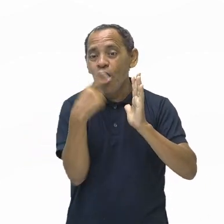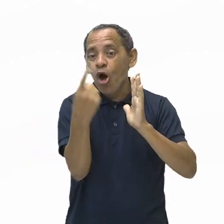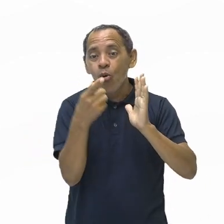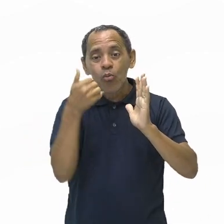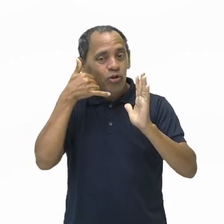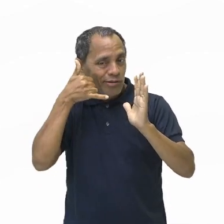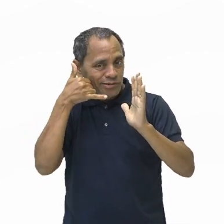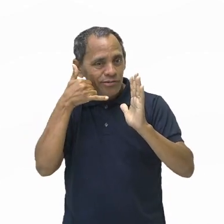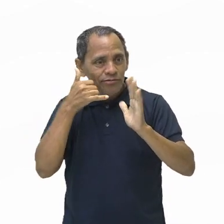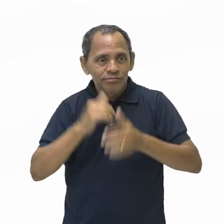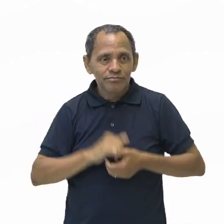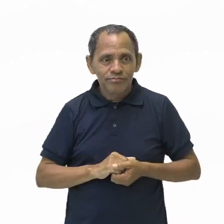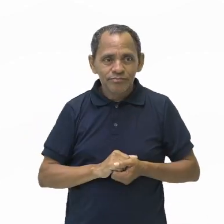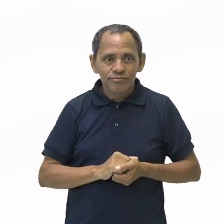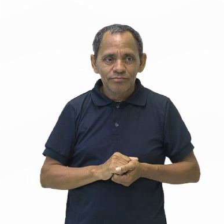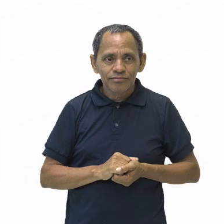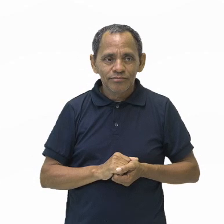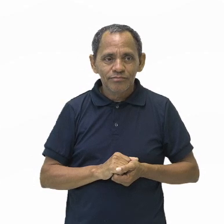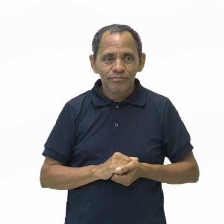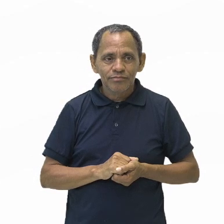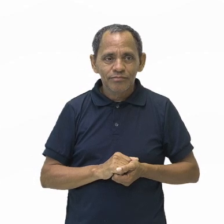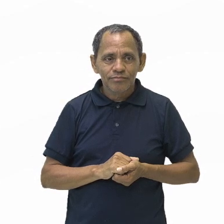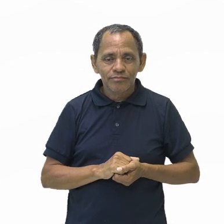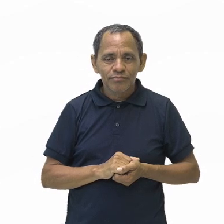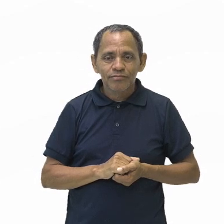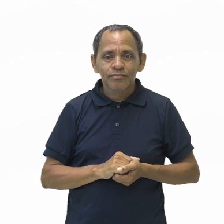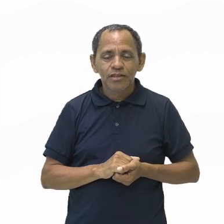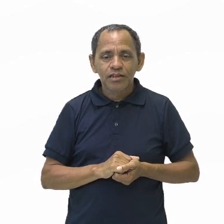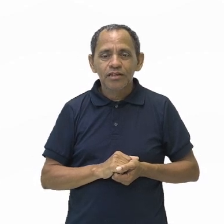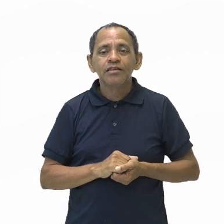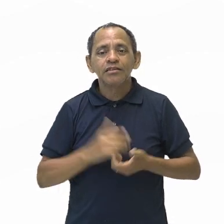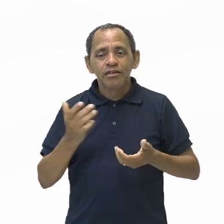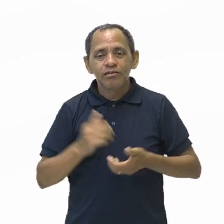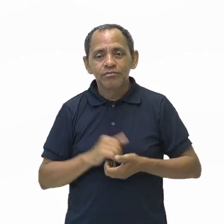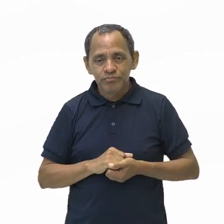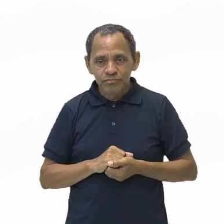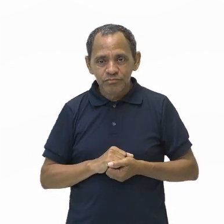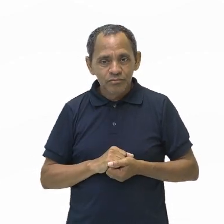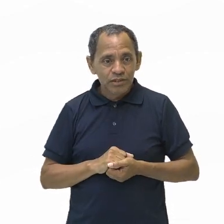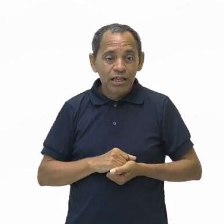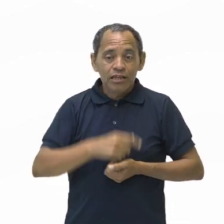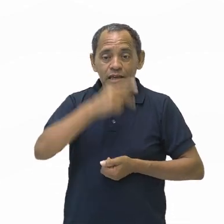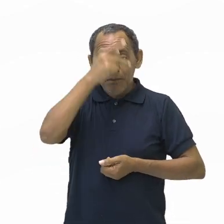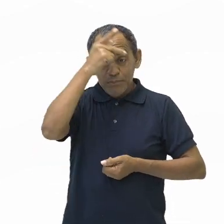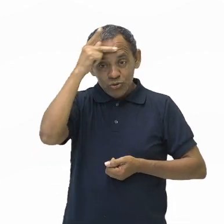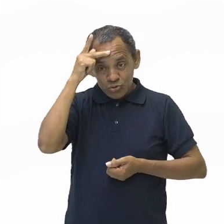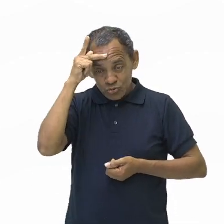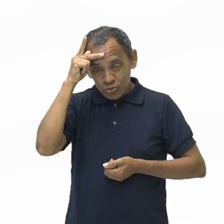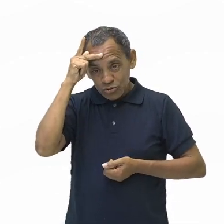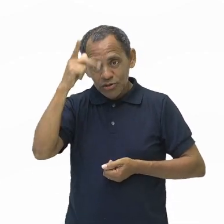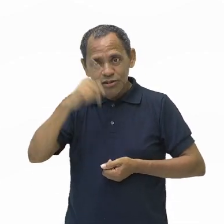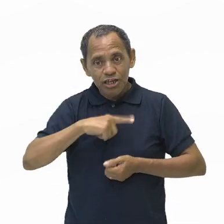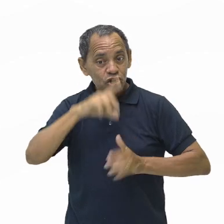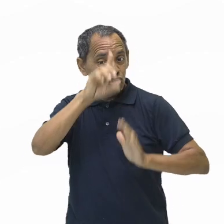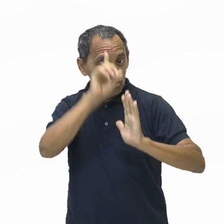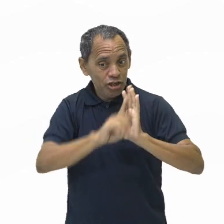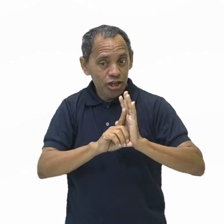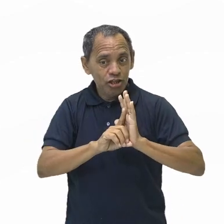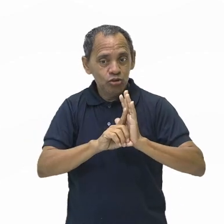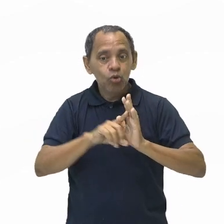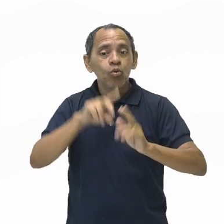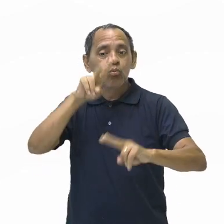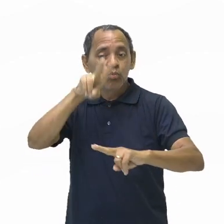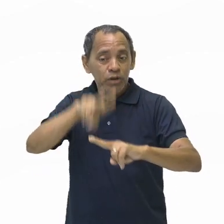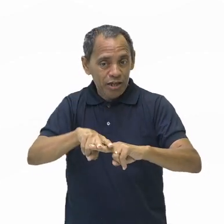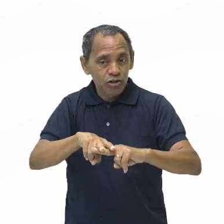Então, nesse caso, é uma vasta quantidade de compostos orgânicos que ele consegue fazer ligações. Ele se une